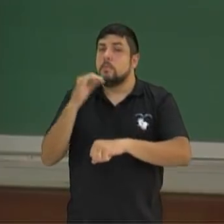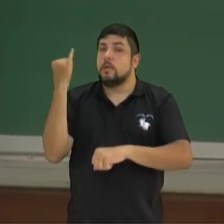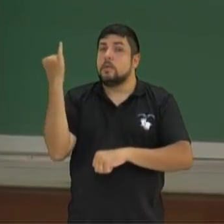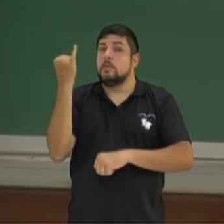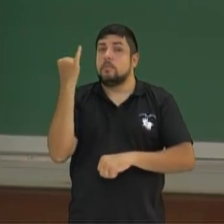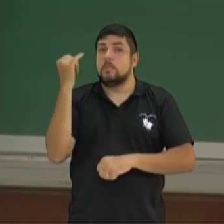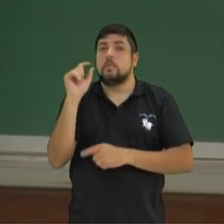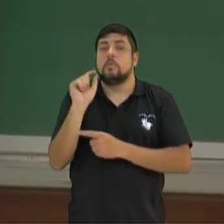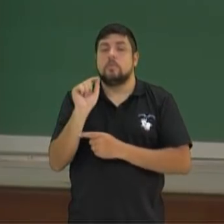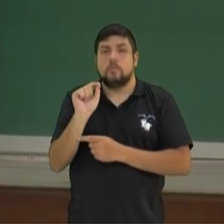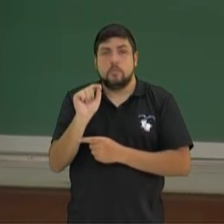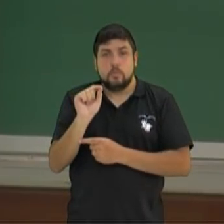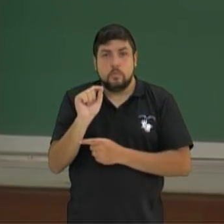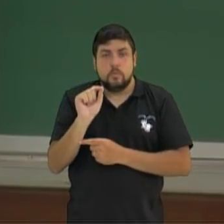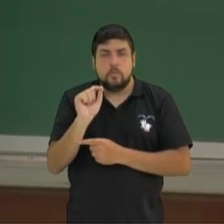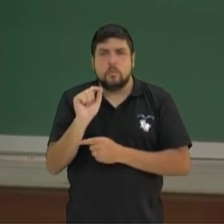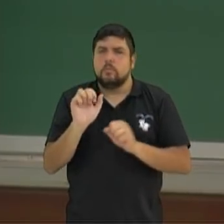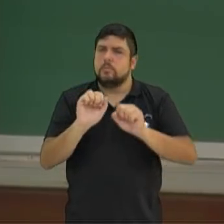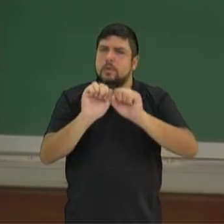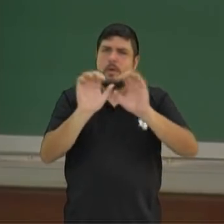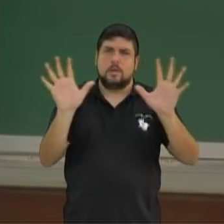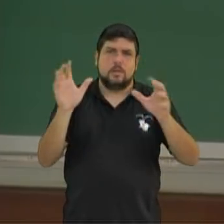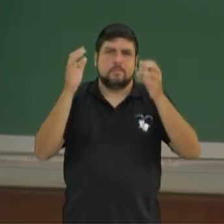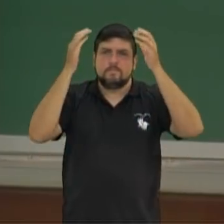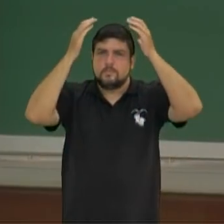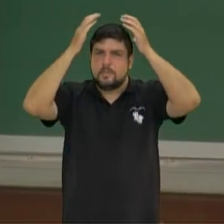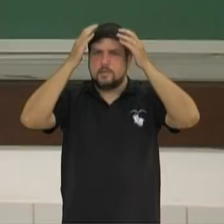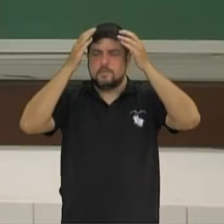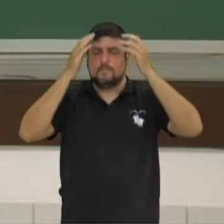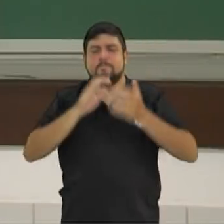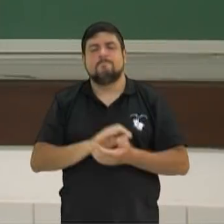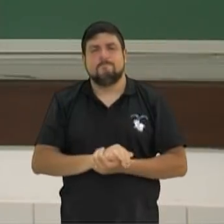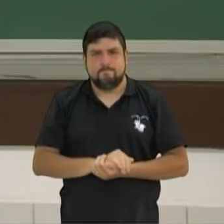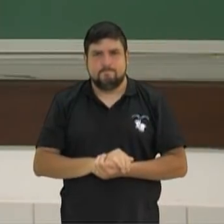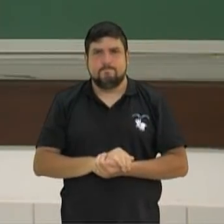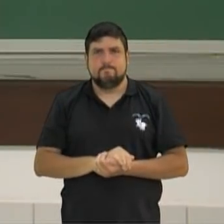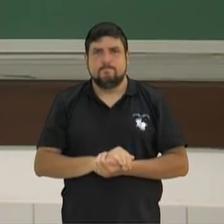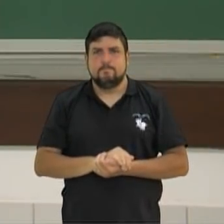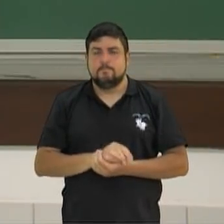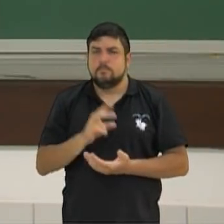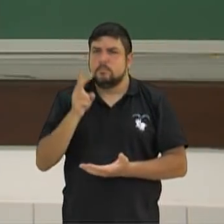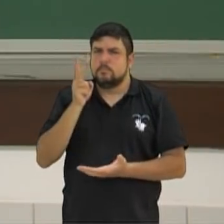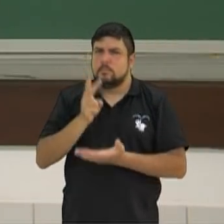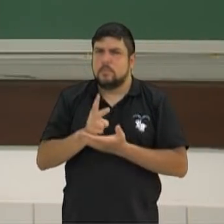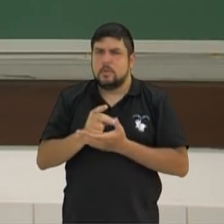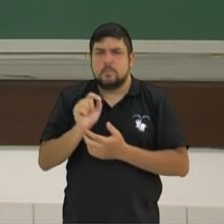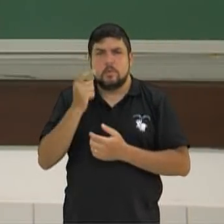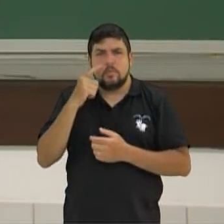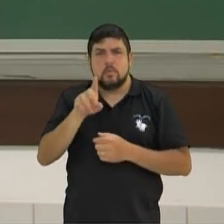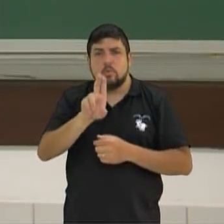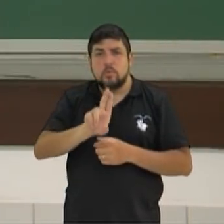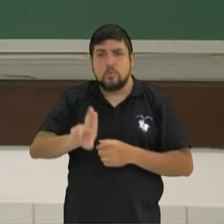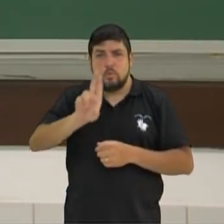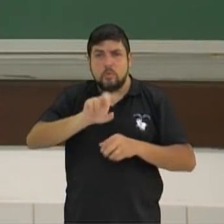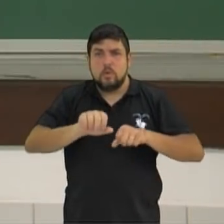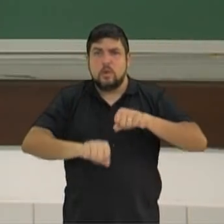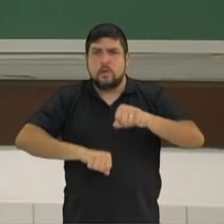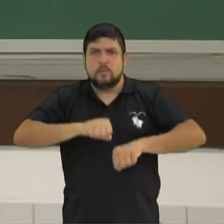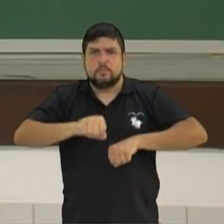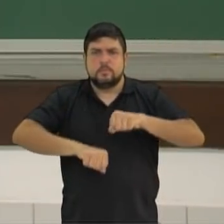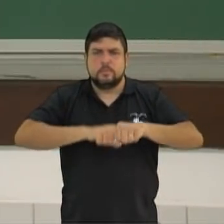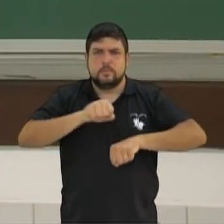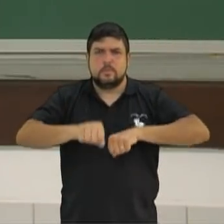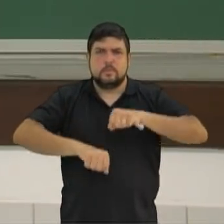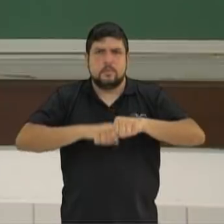importante, claro que é o capacete, tá? O ideal é que sempre que você use uma bicicleta, sempre que